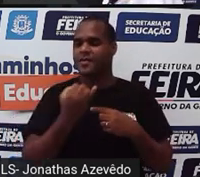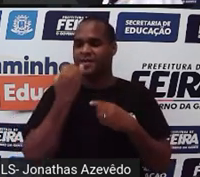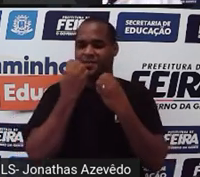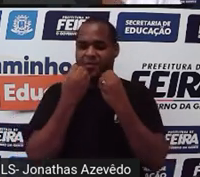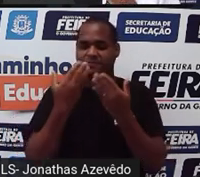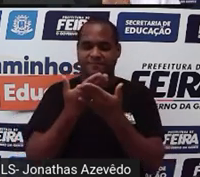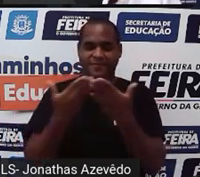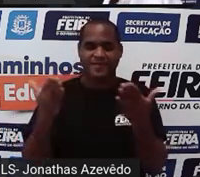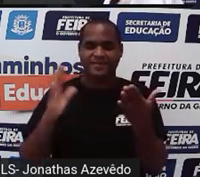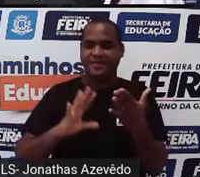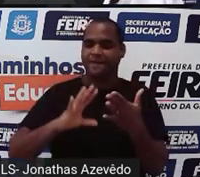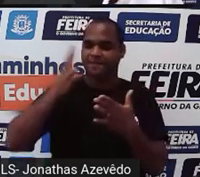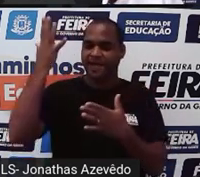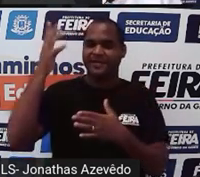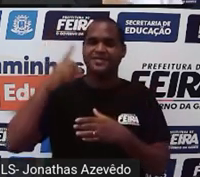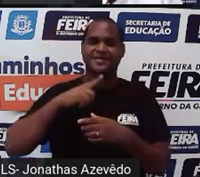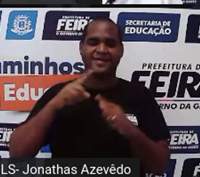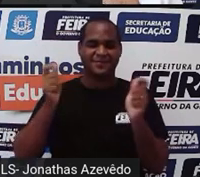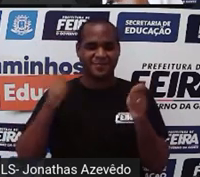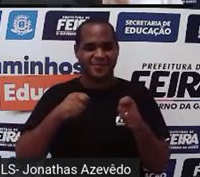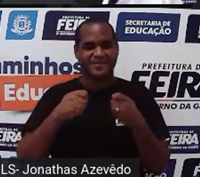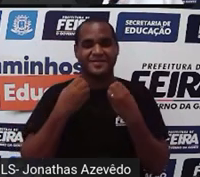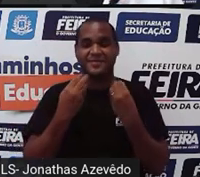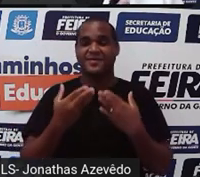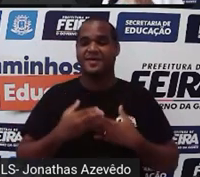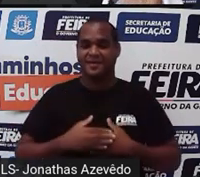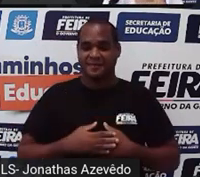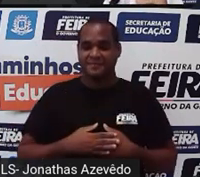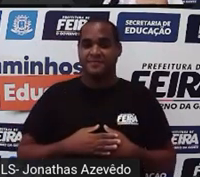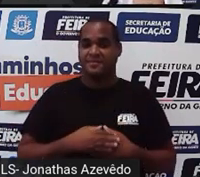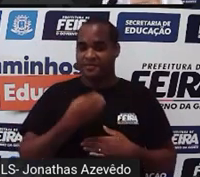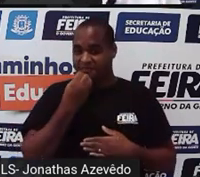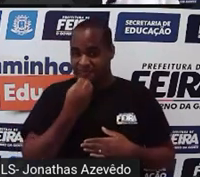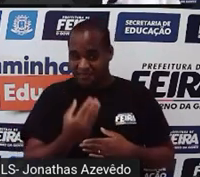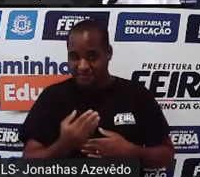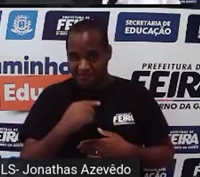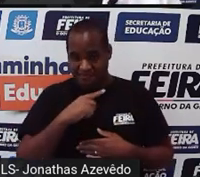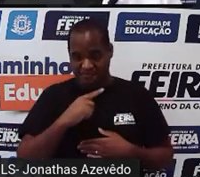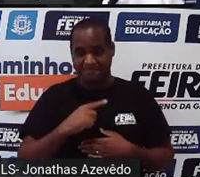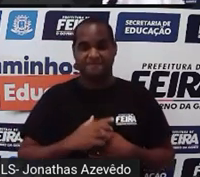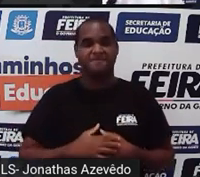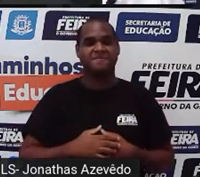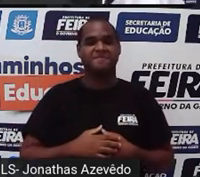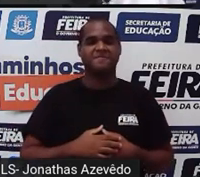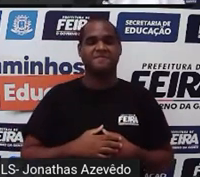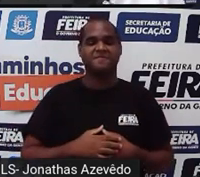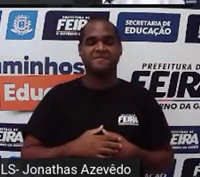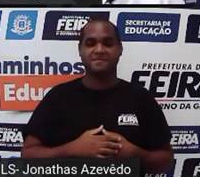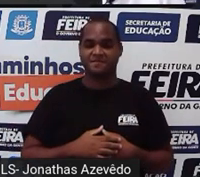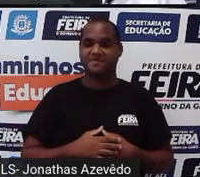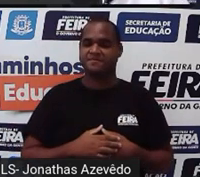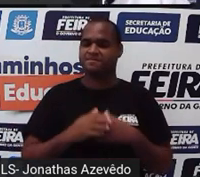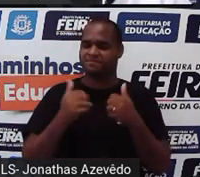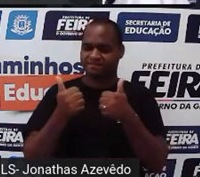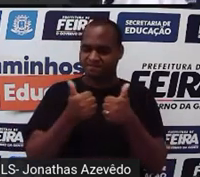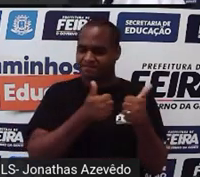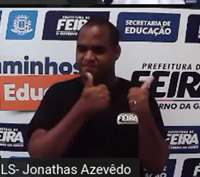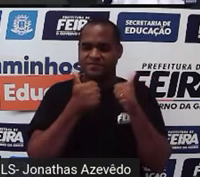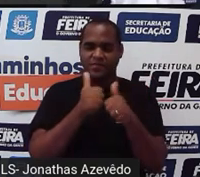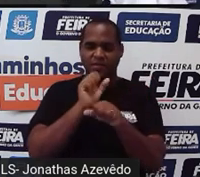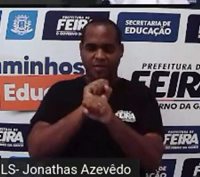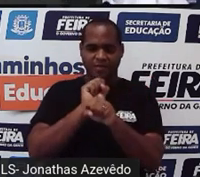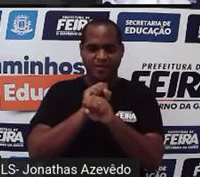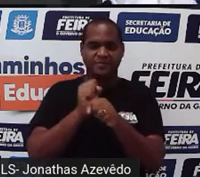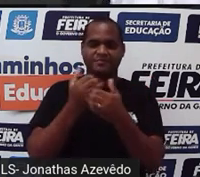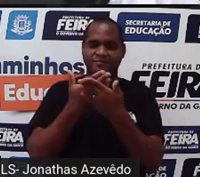coisa boa que acontece aí você gravando esse áudio certo Bacana Então é isso aí Espero que você tenha